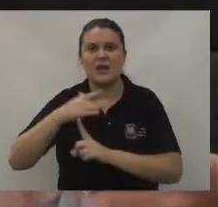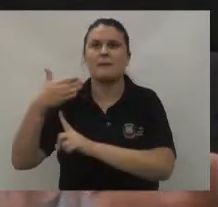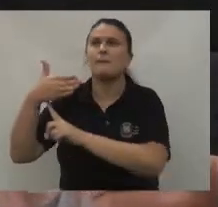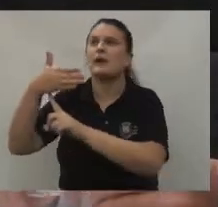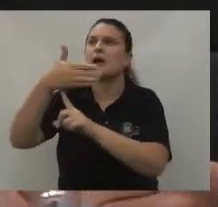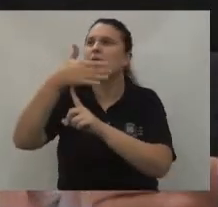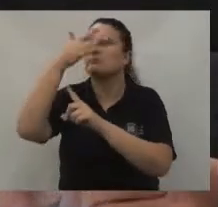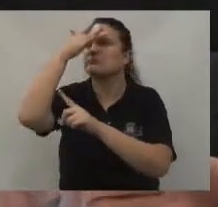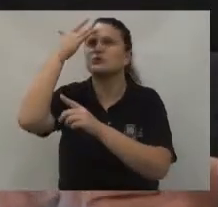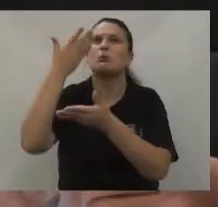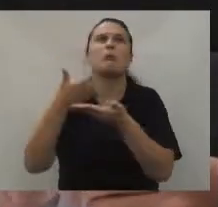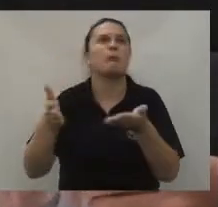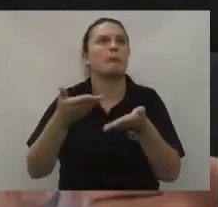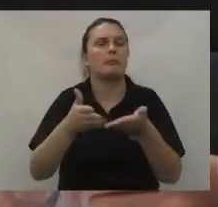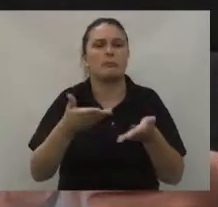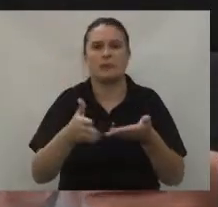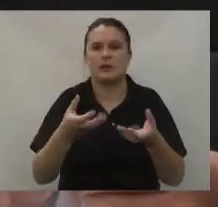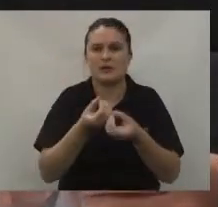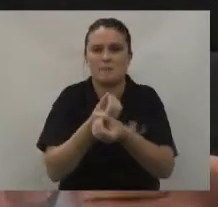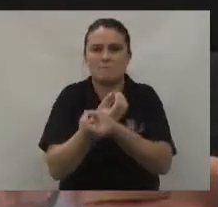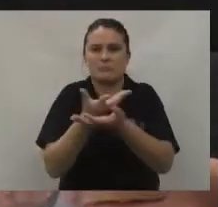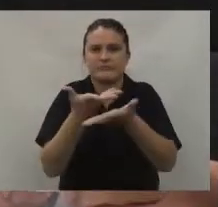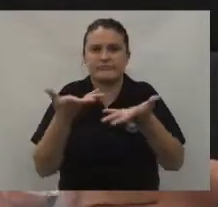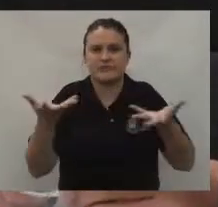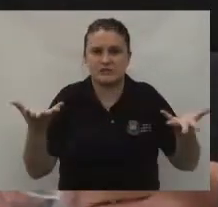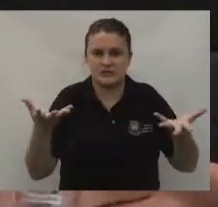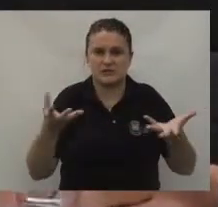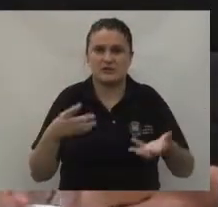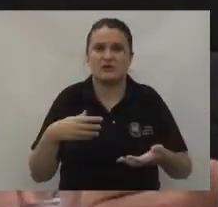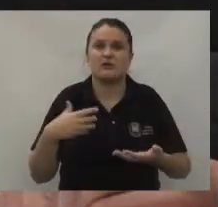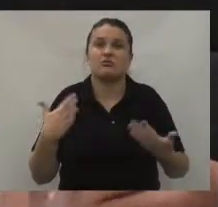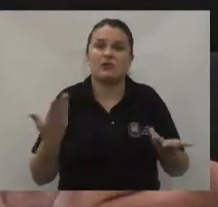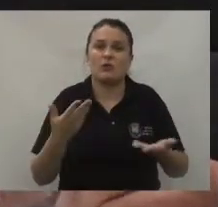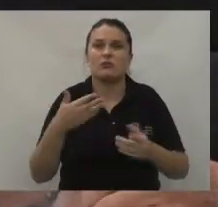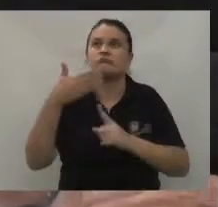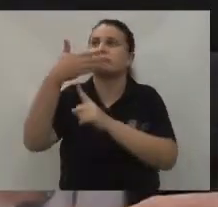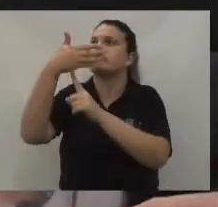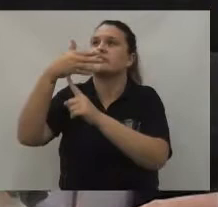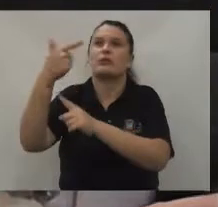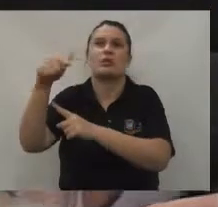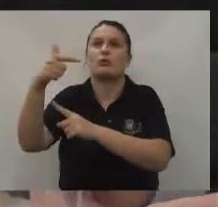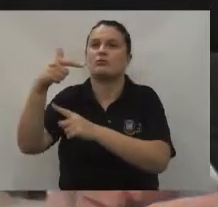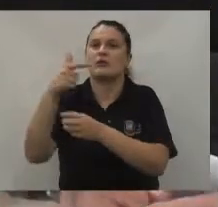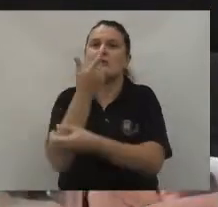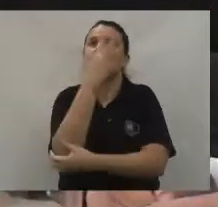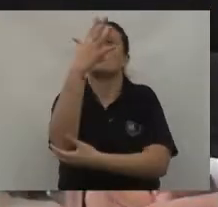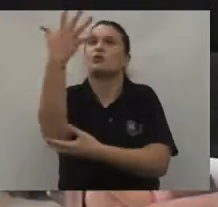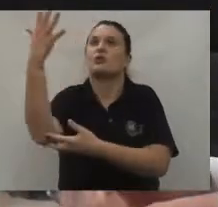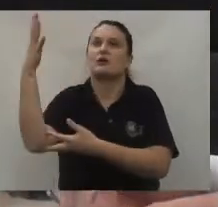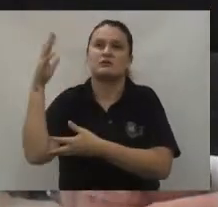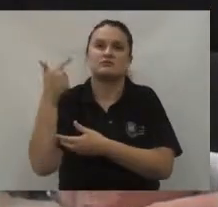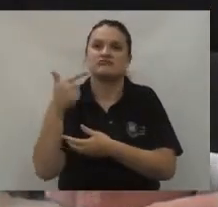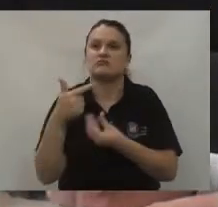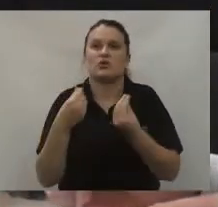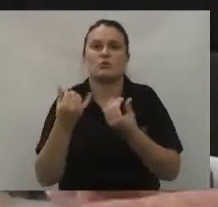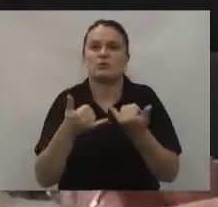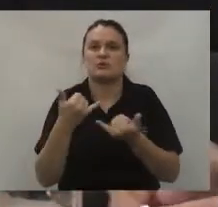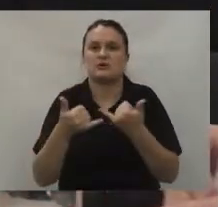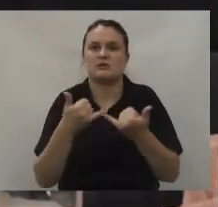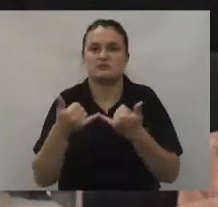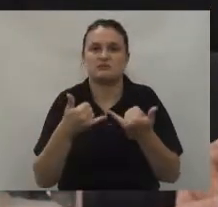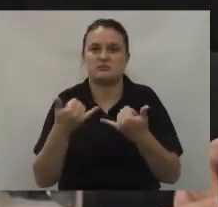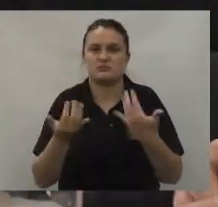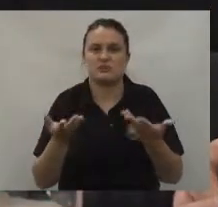vai lá e se perde lá no meio do mato então tira aquelas placas de isolá la floresta como brincar de